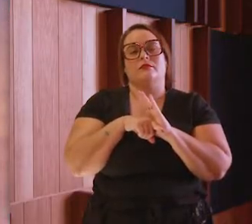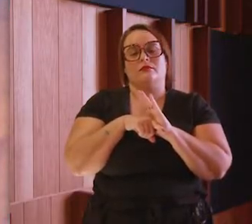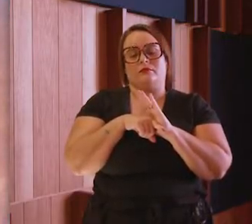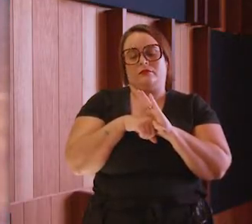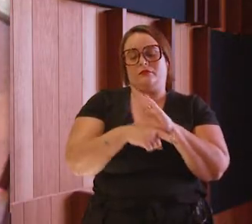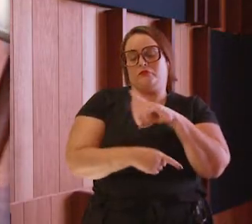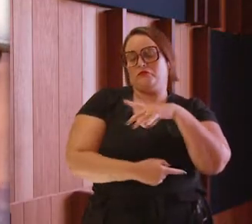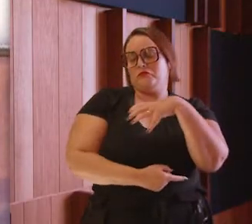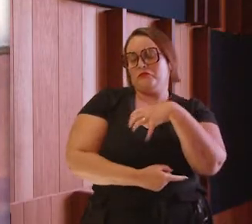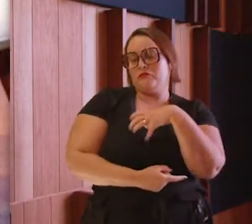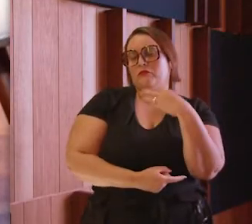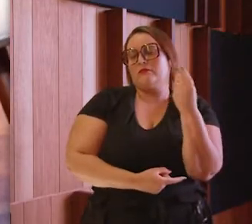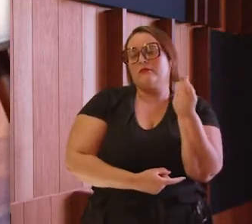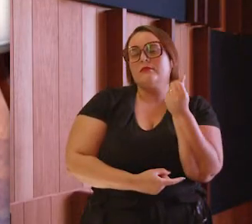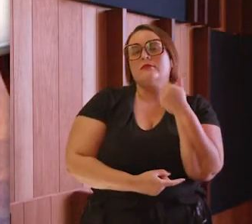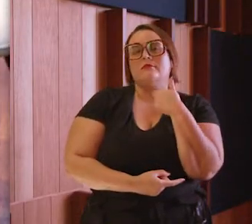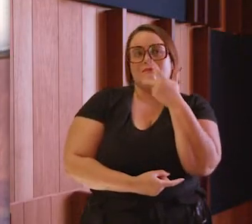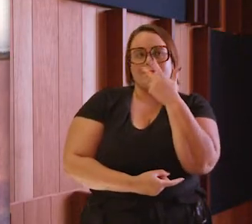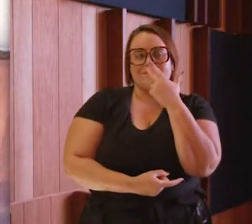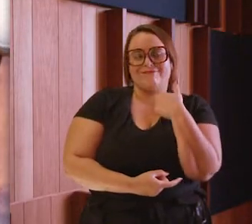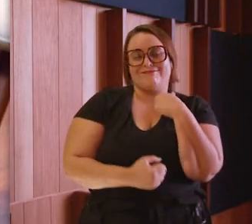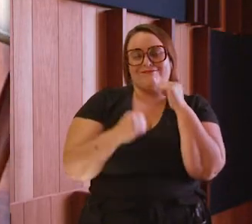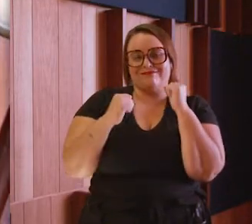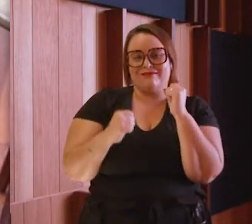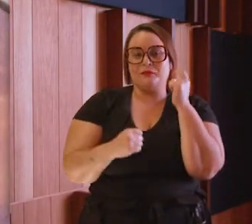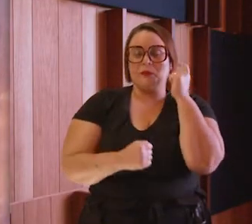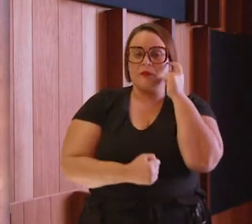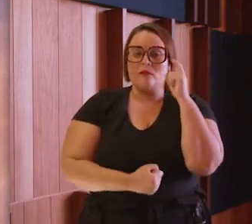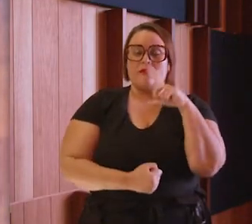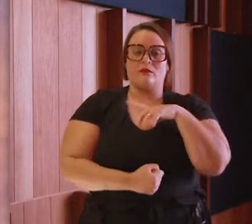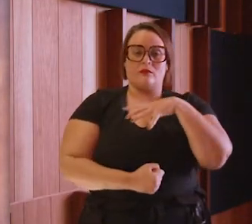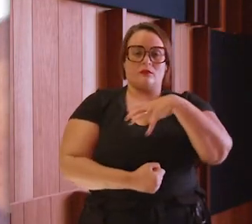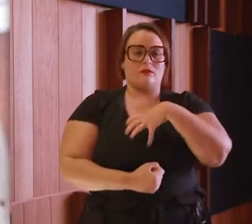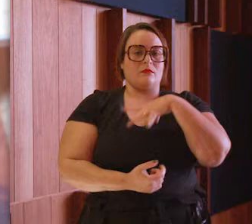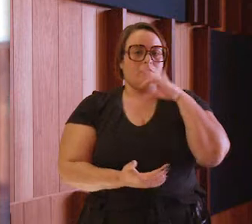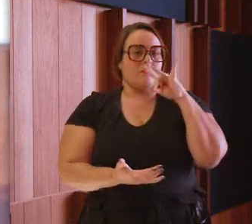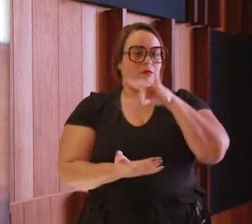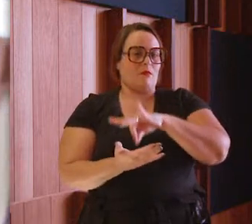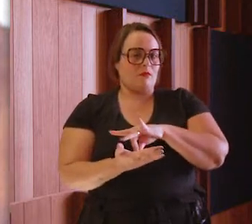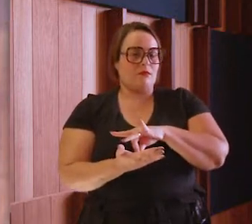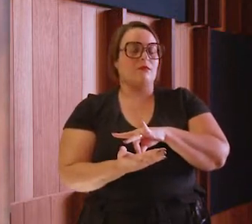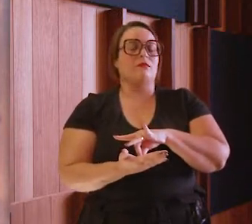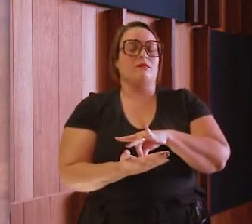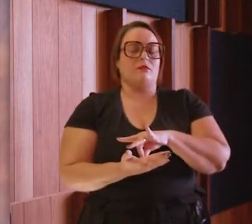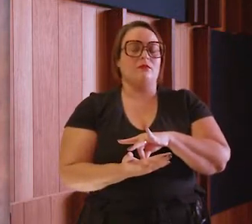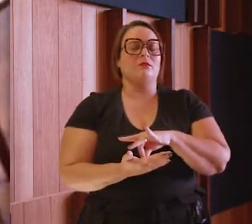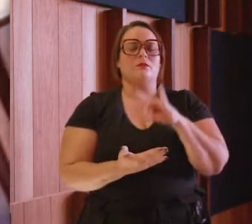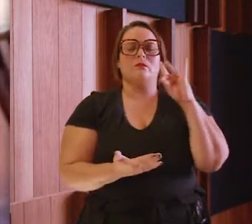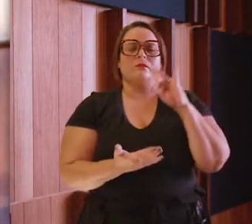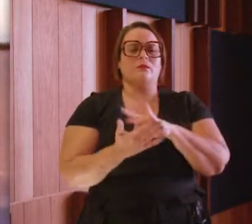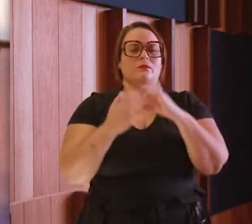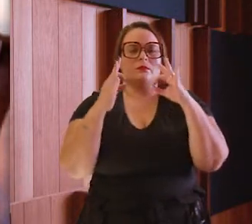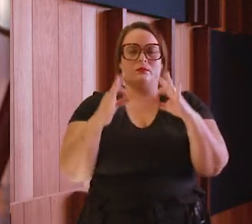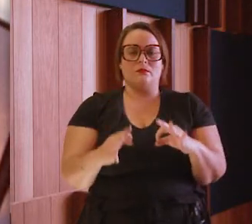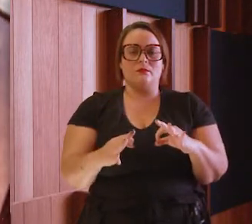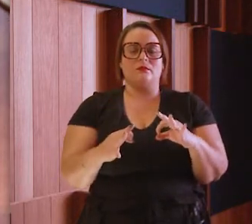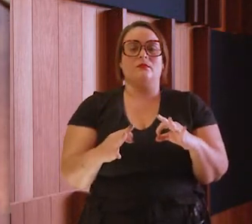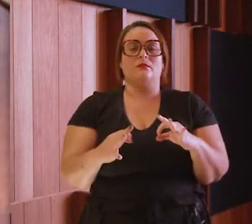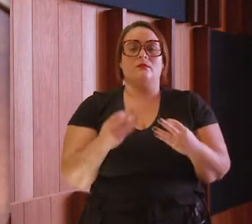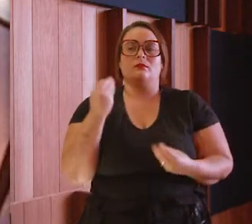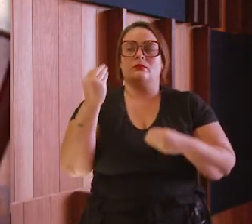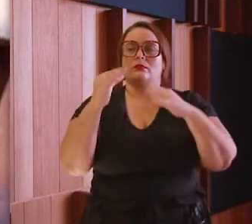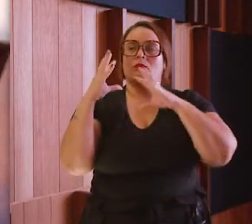pegada, acho que eu posso falar isso, extremamente concreta, extremamente pragmática, de como tudo